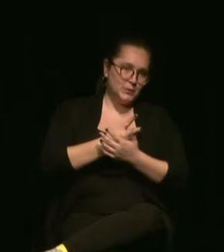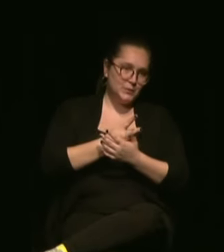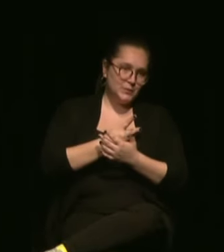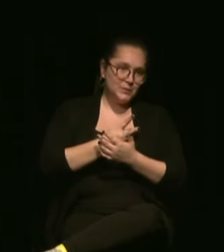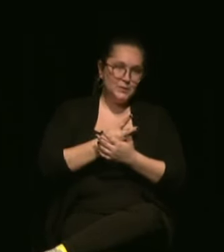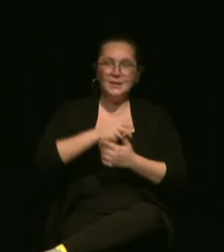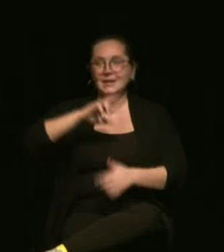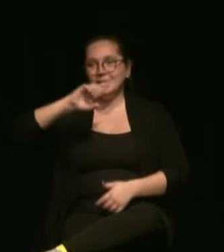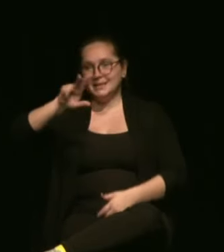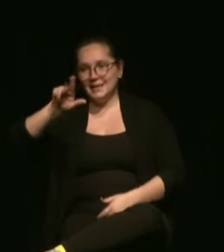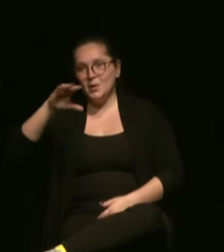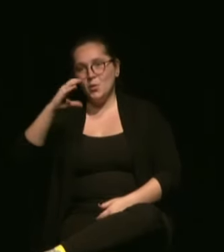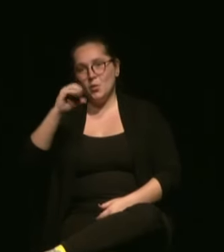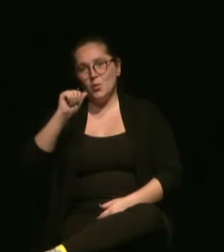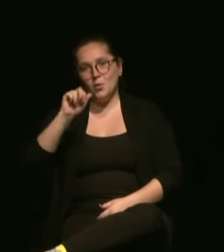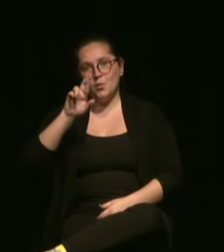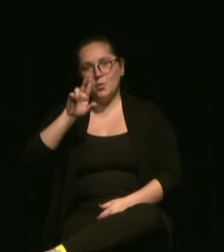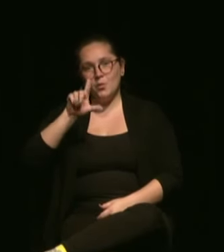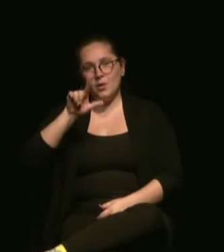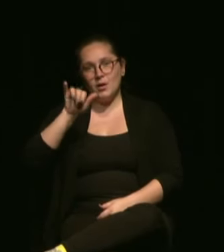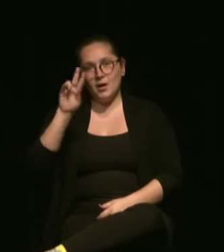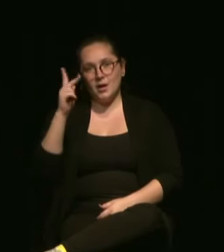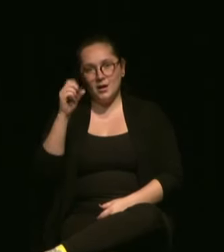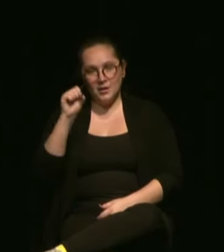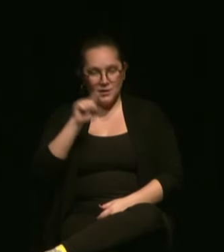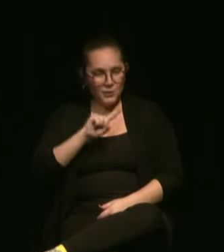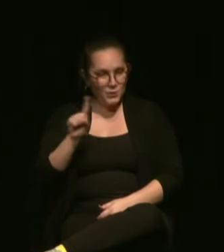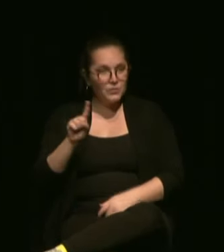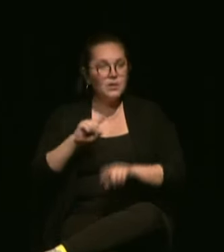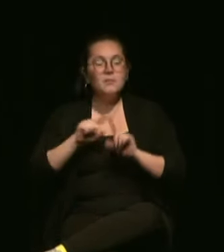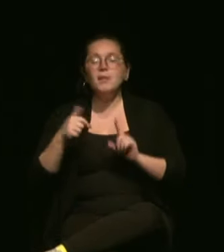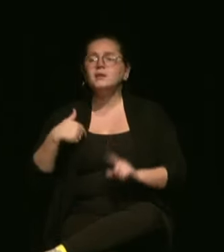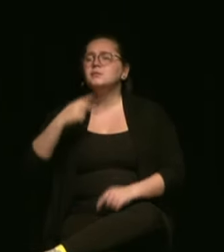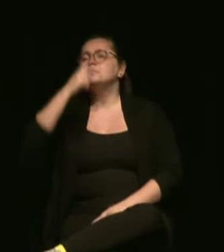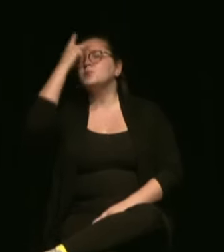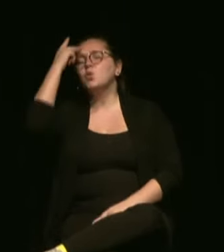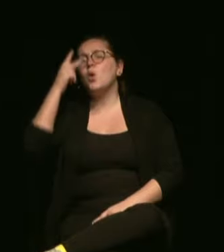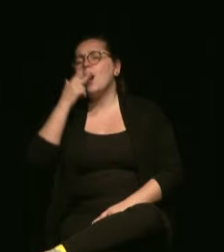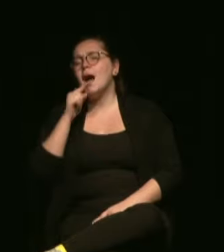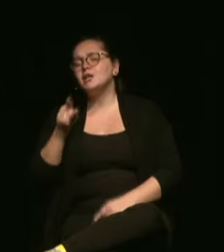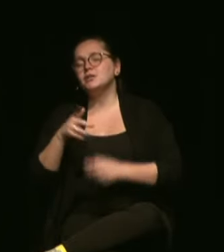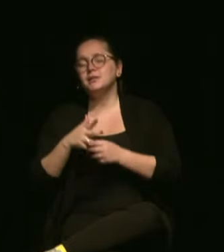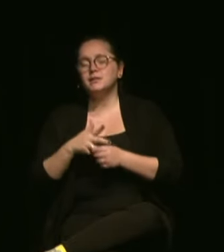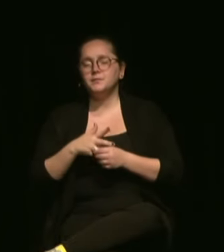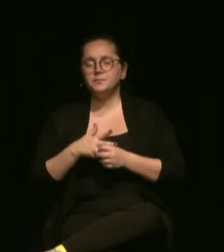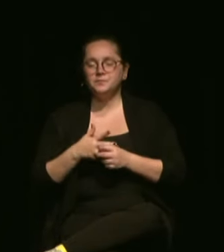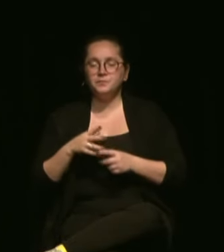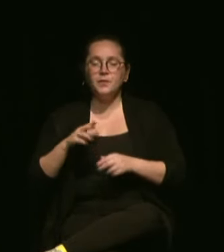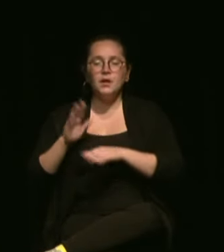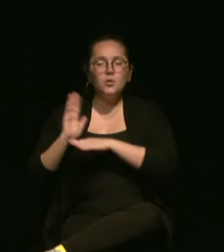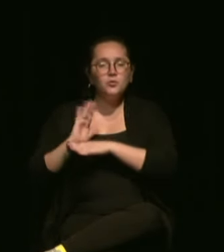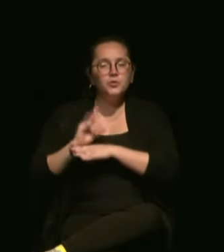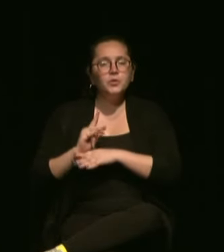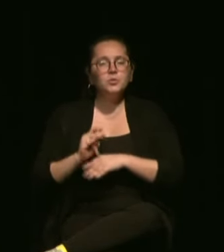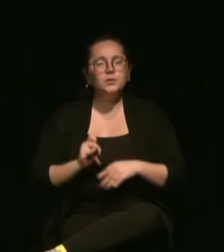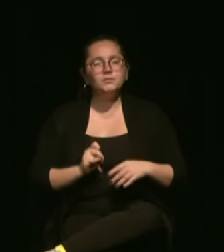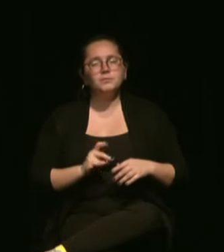Carlinhos. Mas, de modo geral, a crítica acha que é um filme que,